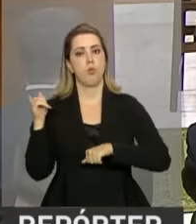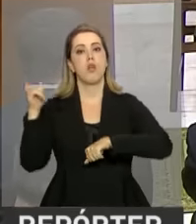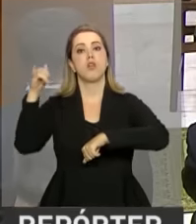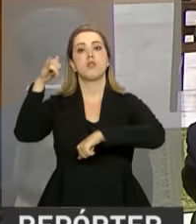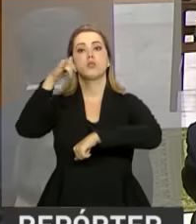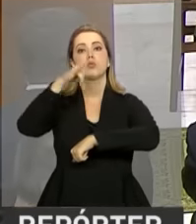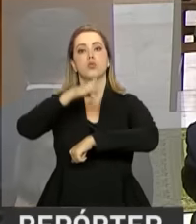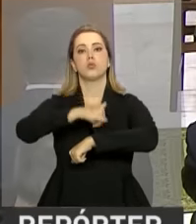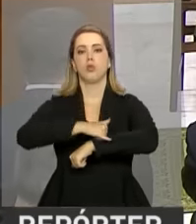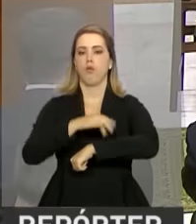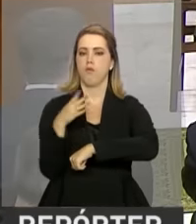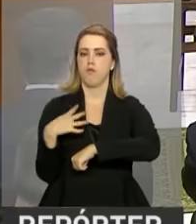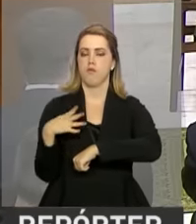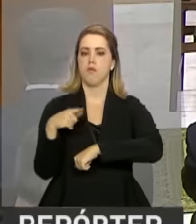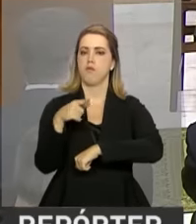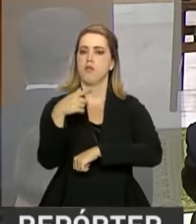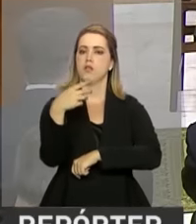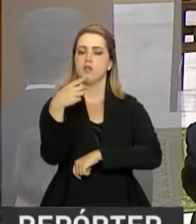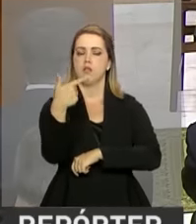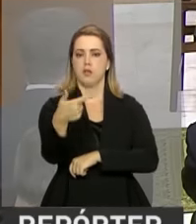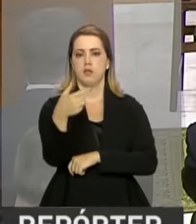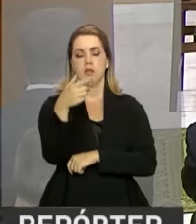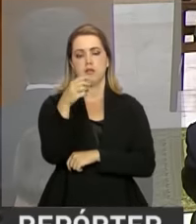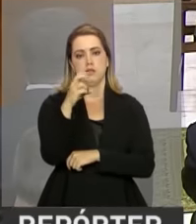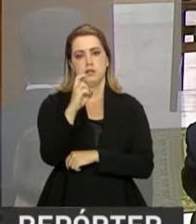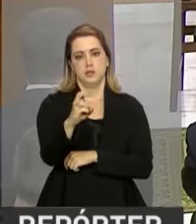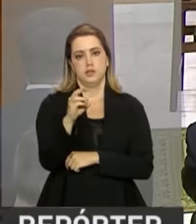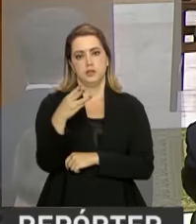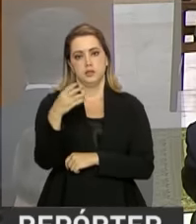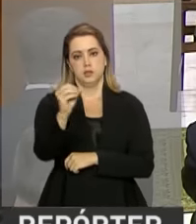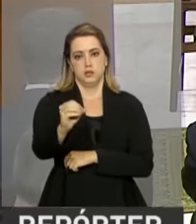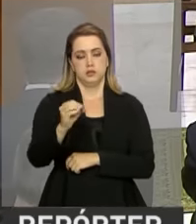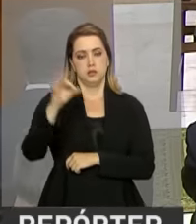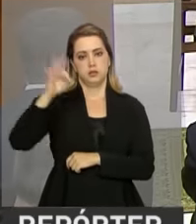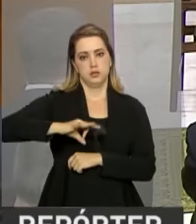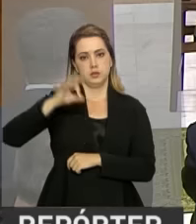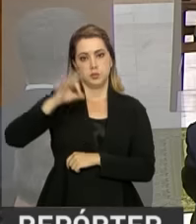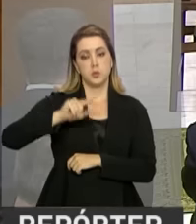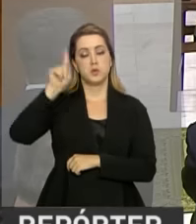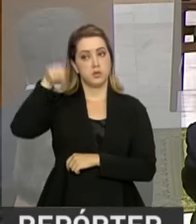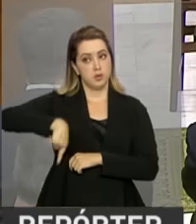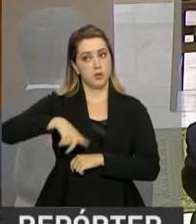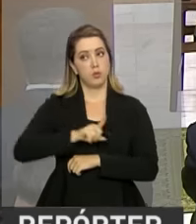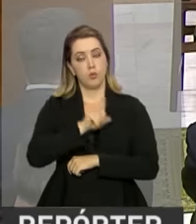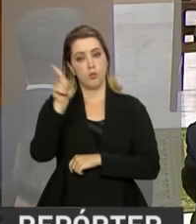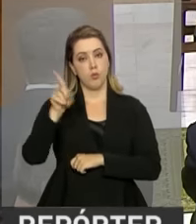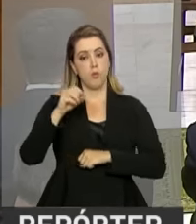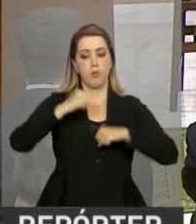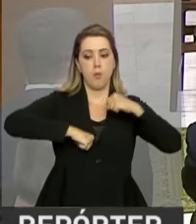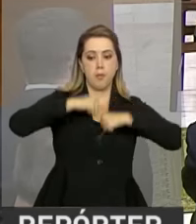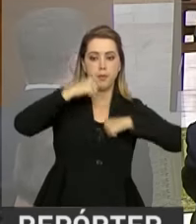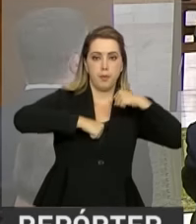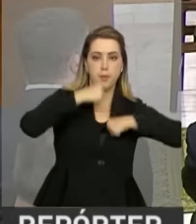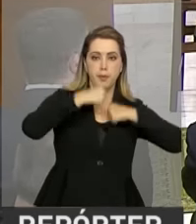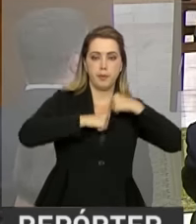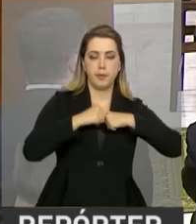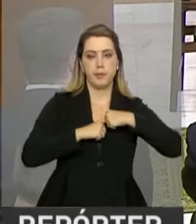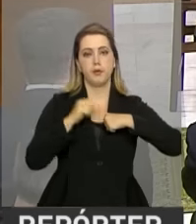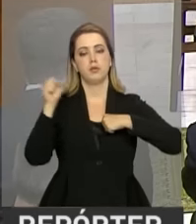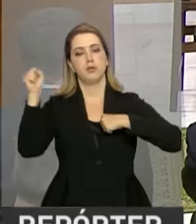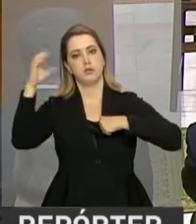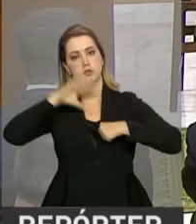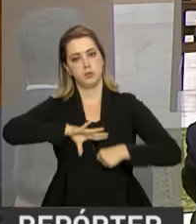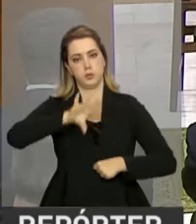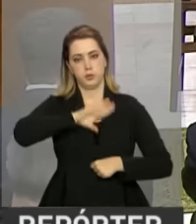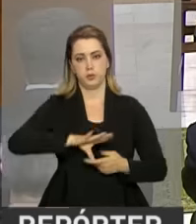de 25 30% do avião KC 390 fabricado pela Embraer as peças são feitas em Évora em